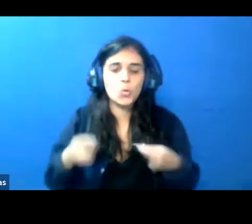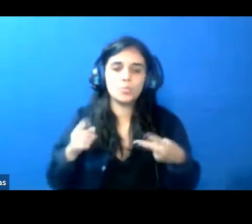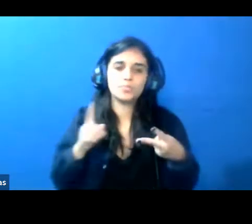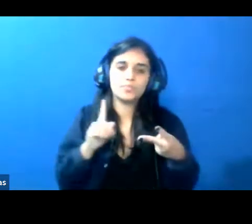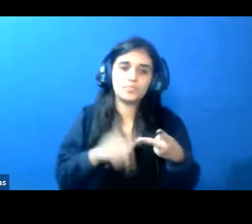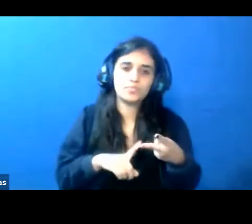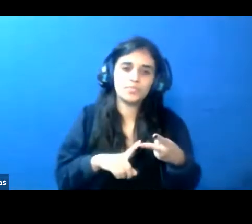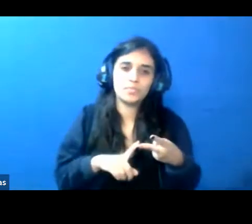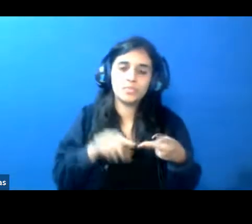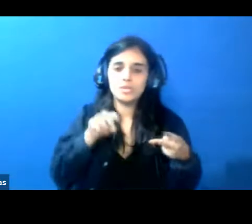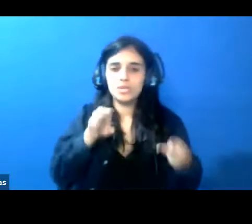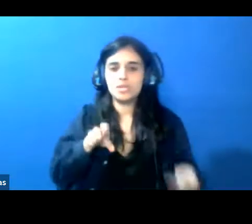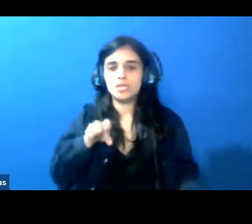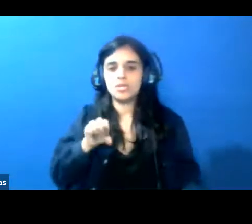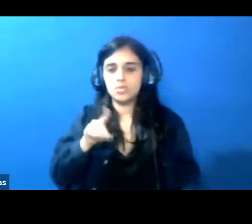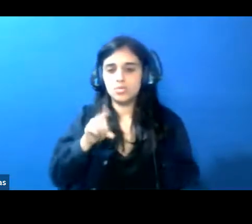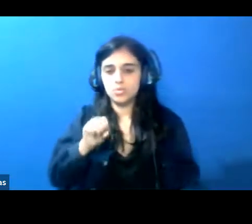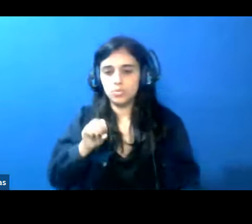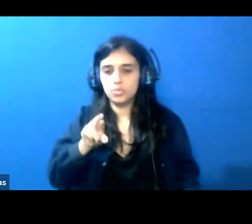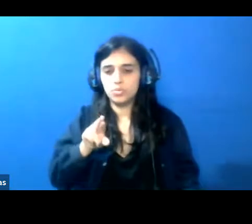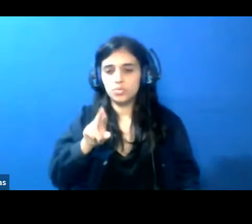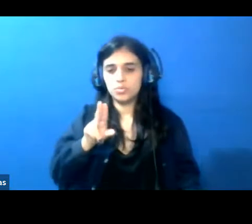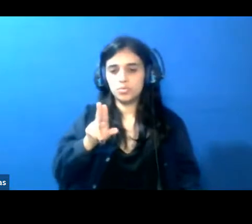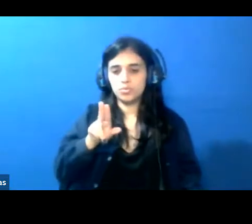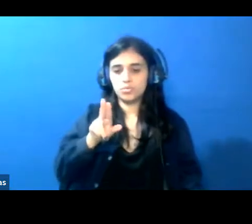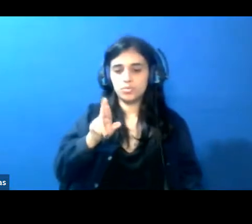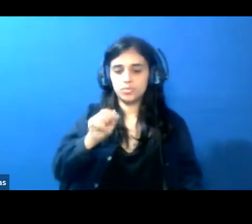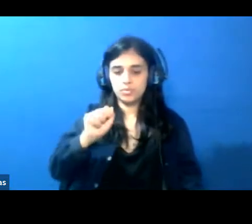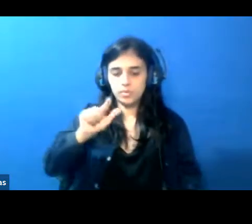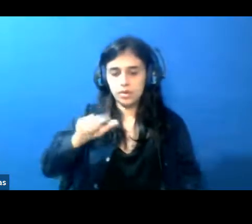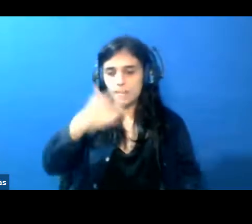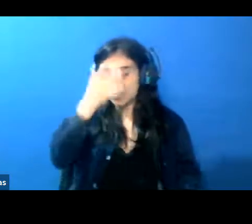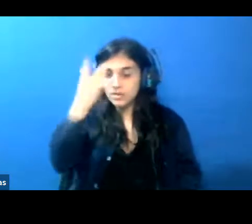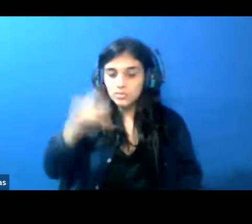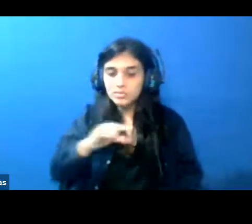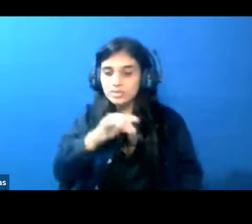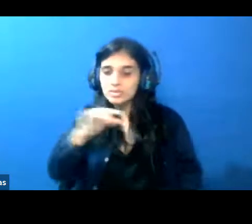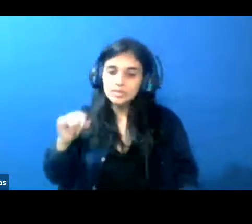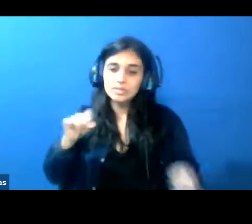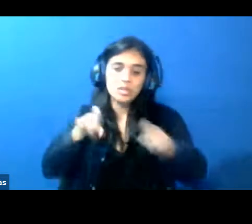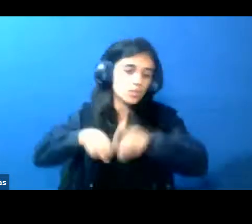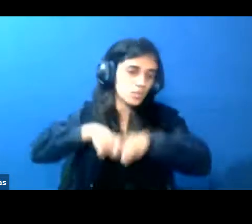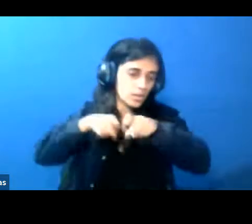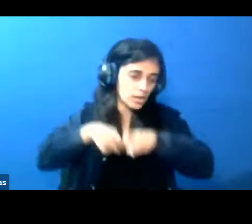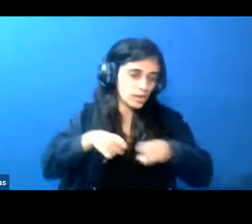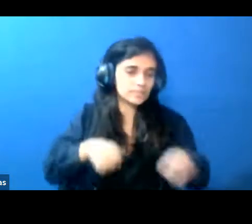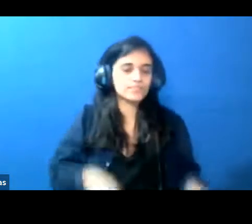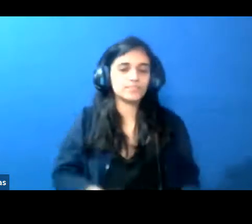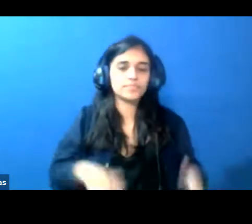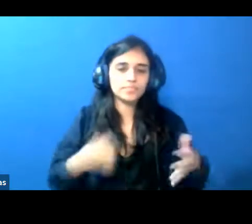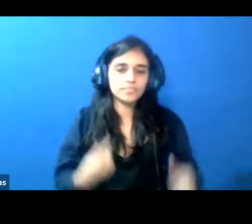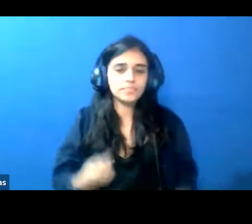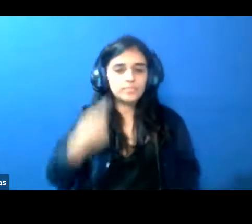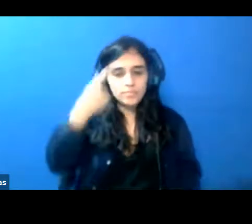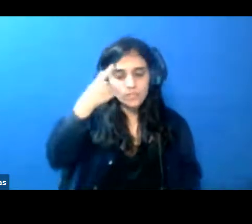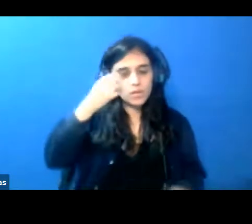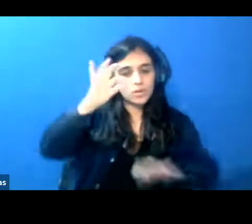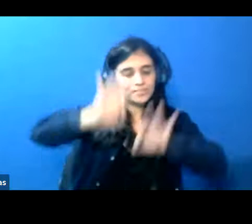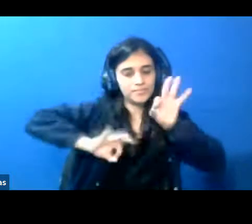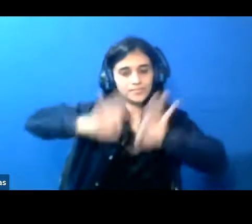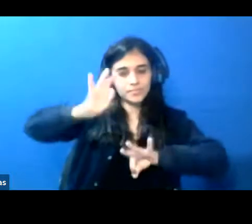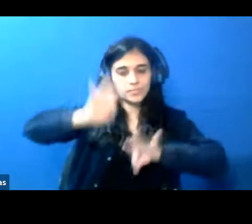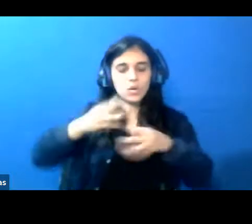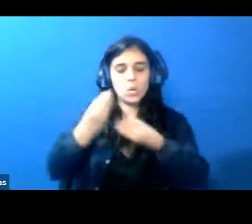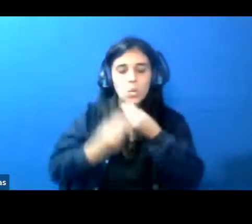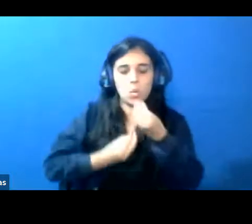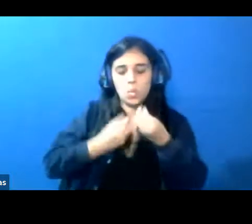êxodo rural, e dentro disso, ao repensar e a se construir como